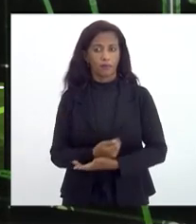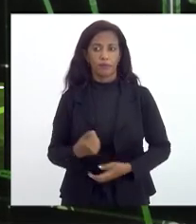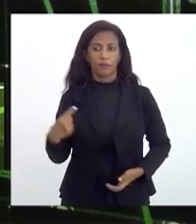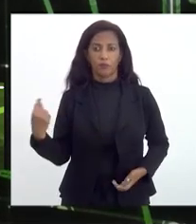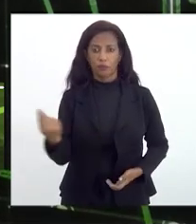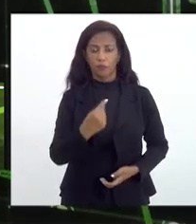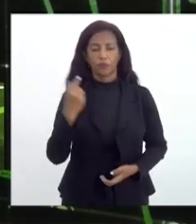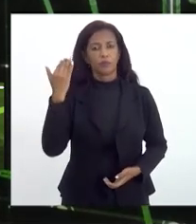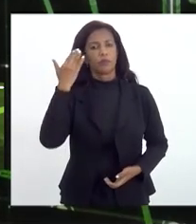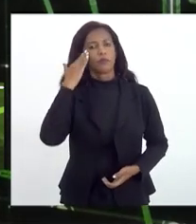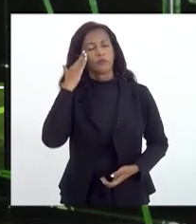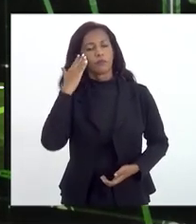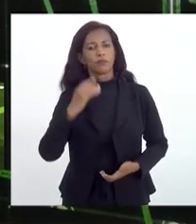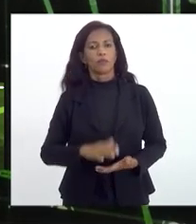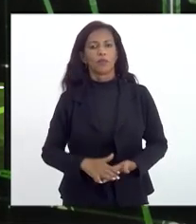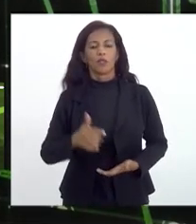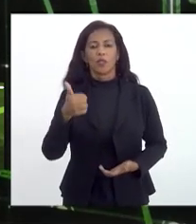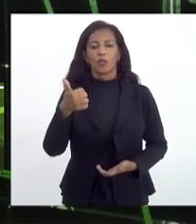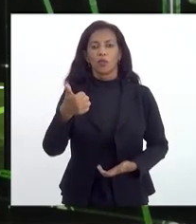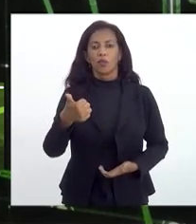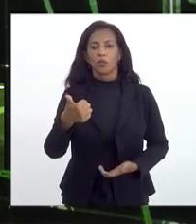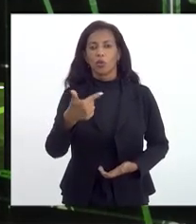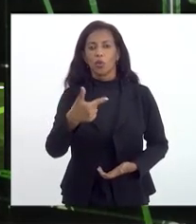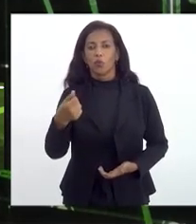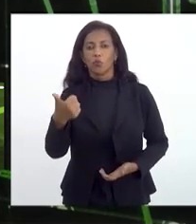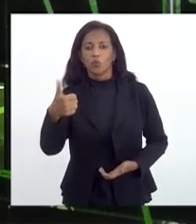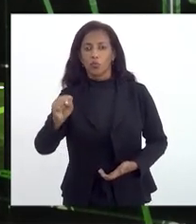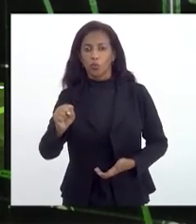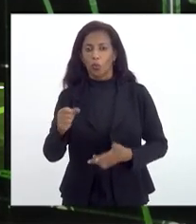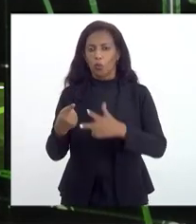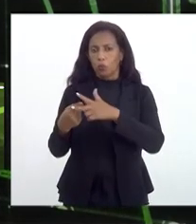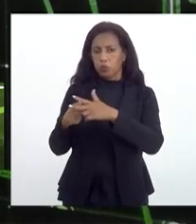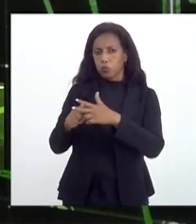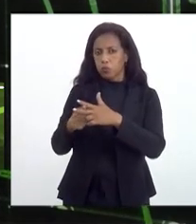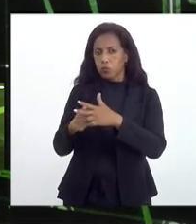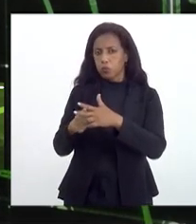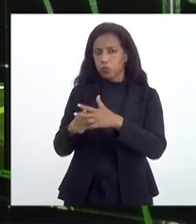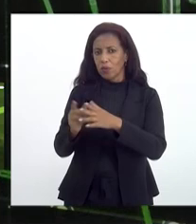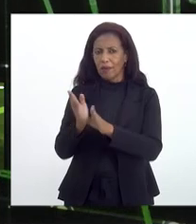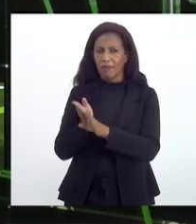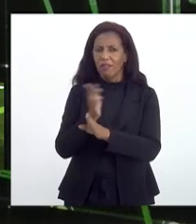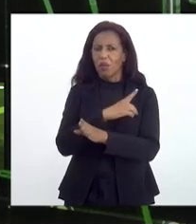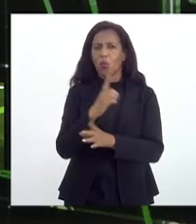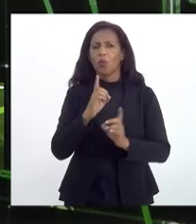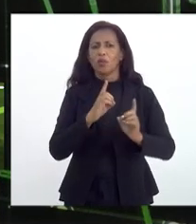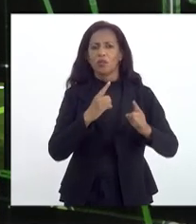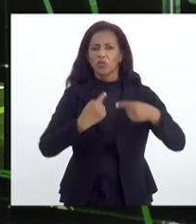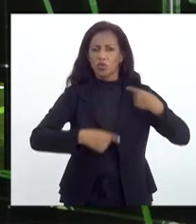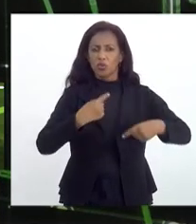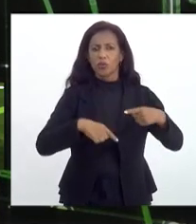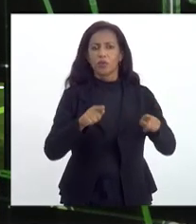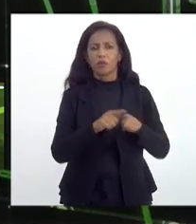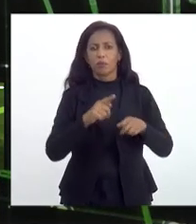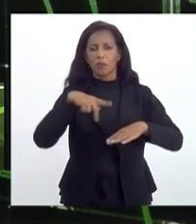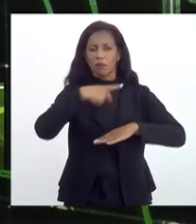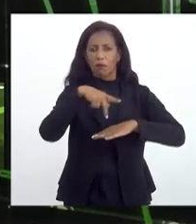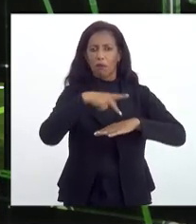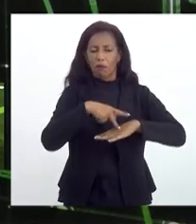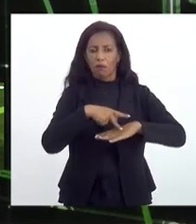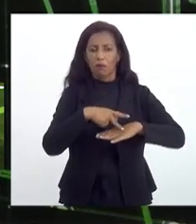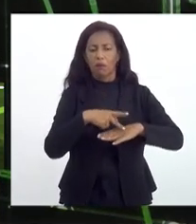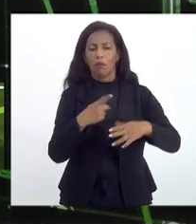Nosso entendimento é que o de 18 corrigido, tem uma outra discussão também com o Tesouro Nacional sobre correção,